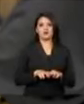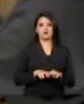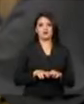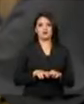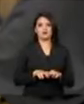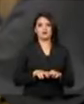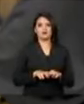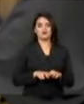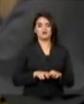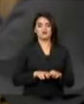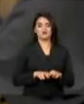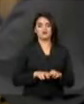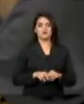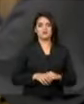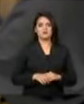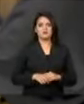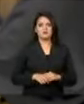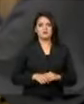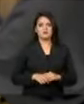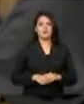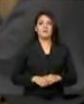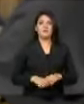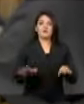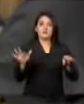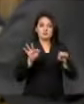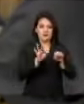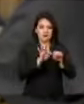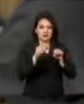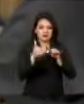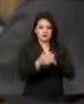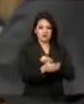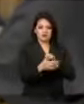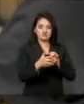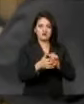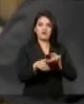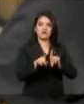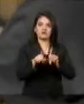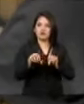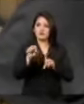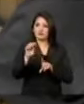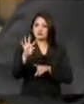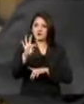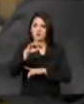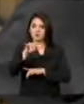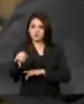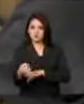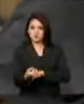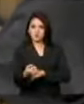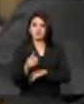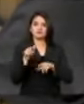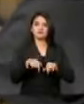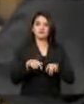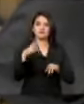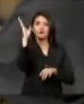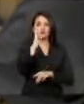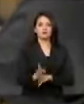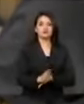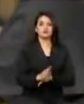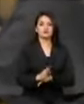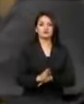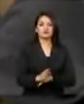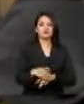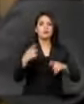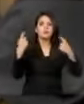razão para que a Suprema Corte e o Superior Tribunal de Justiça aqui no Brasil não podem deixar de examinar